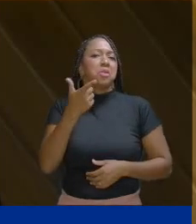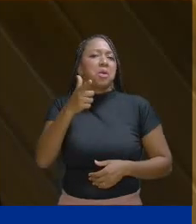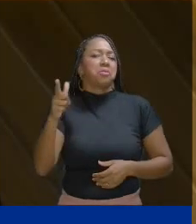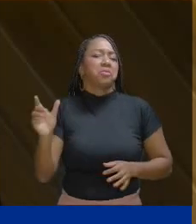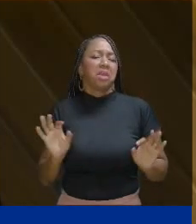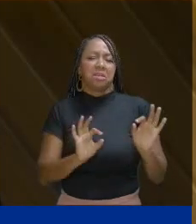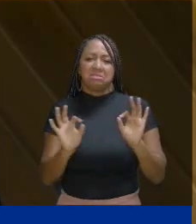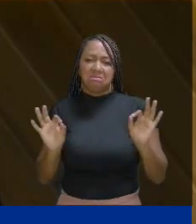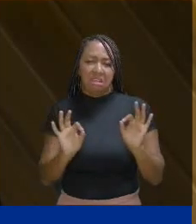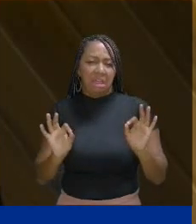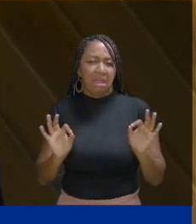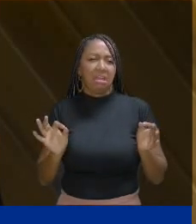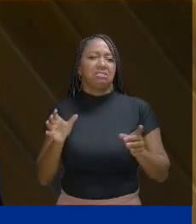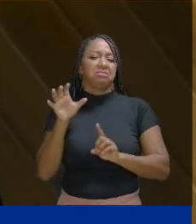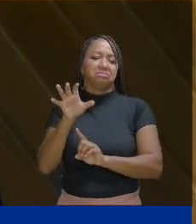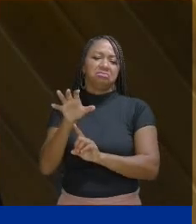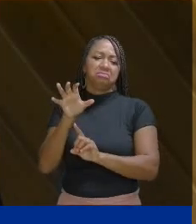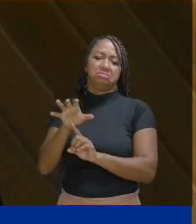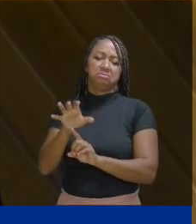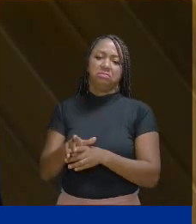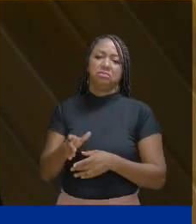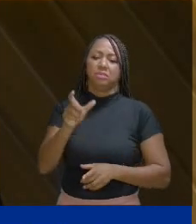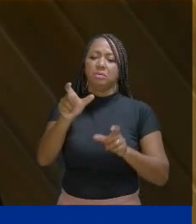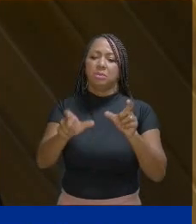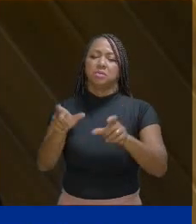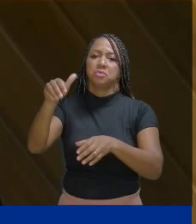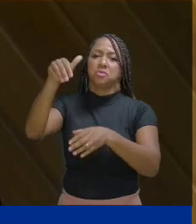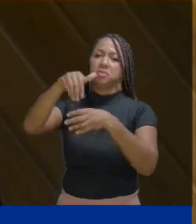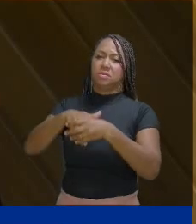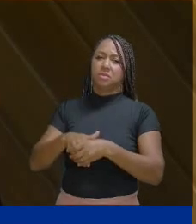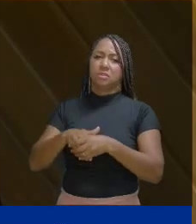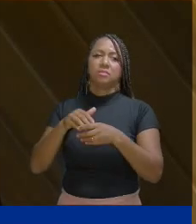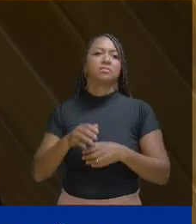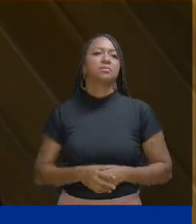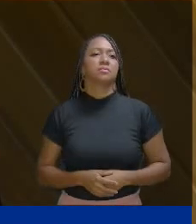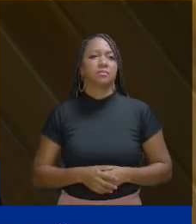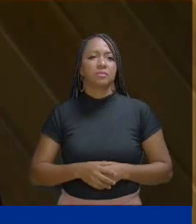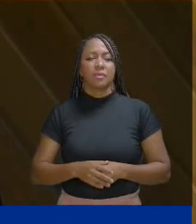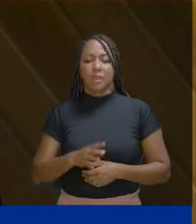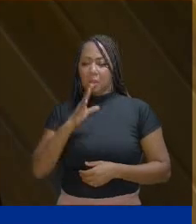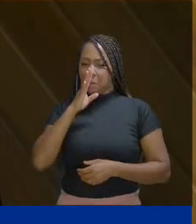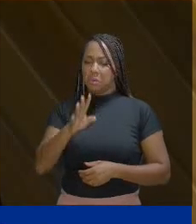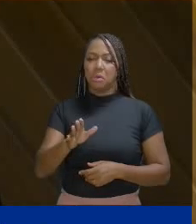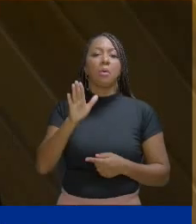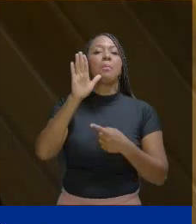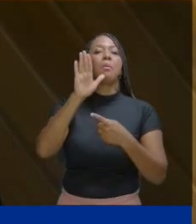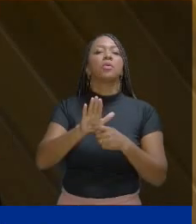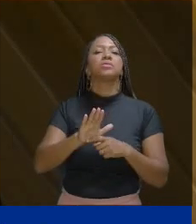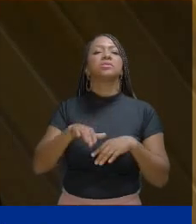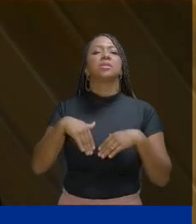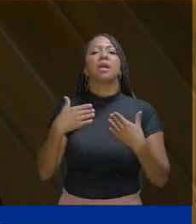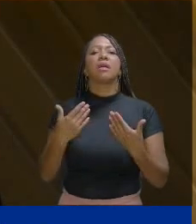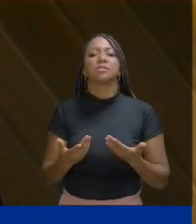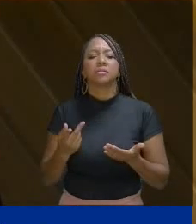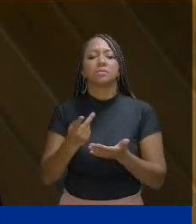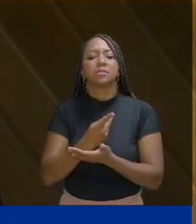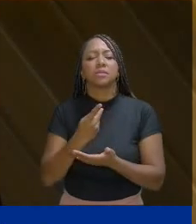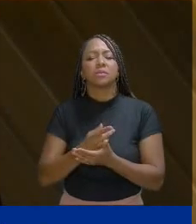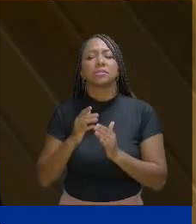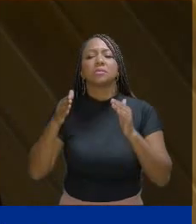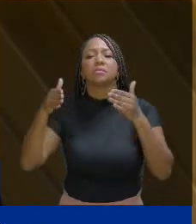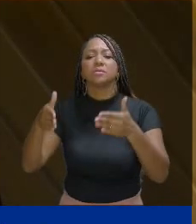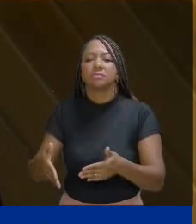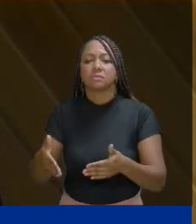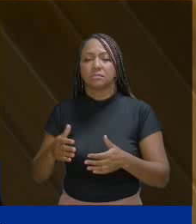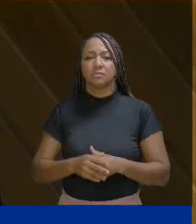não houve qualquer aliciamento de eleitores. Também sustentou que a acusação não conseguiu demonstrar o dolo específico